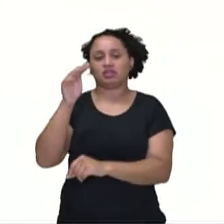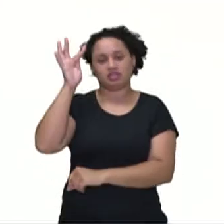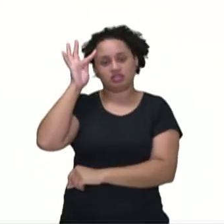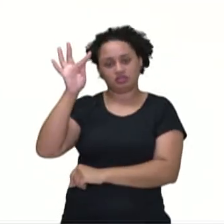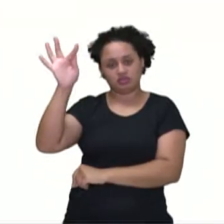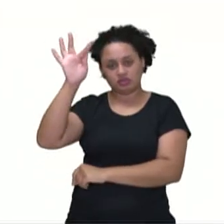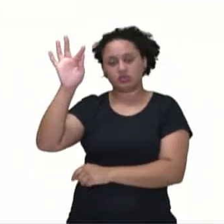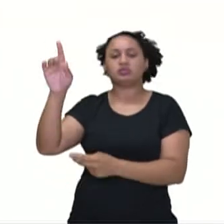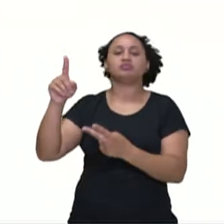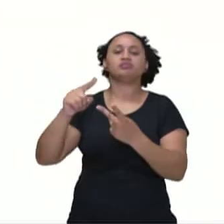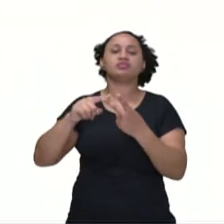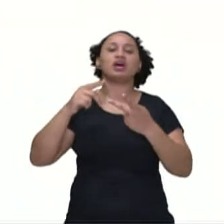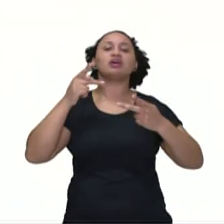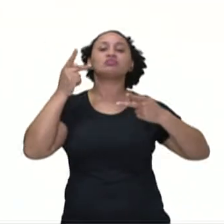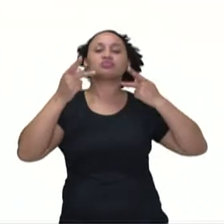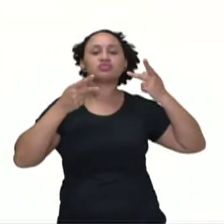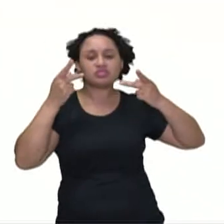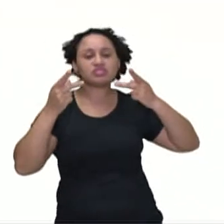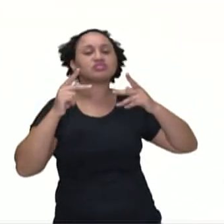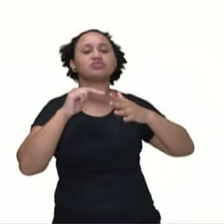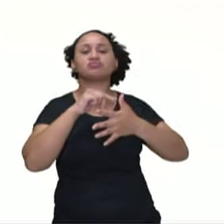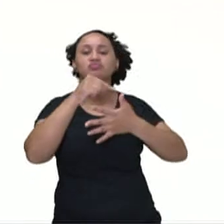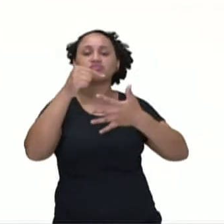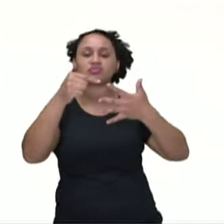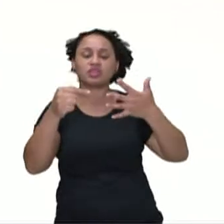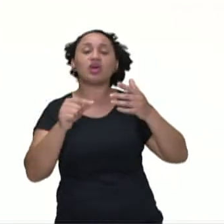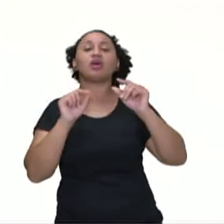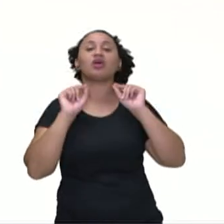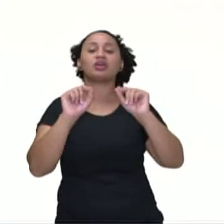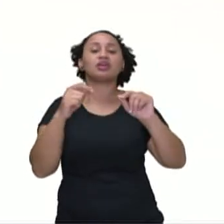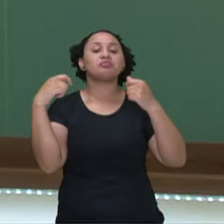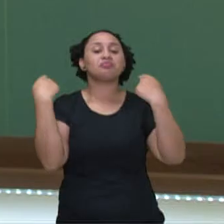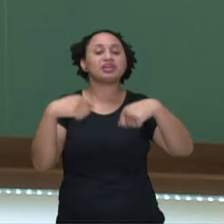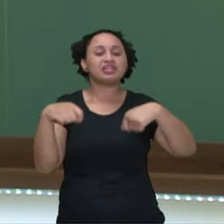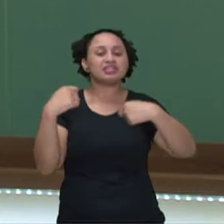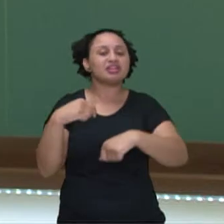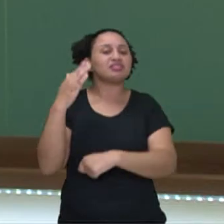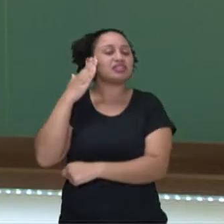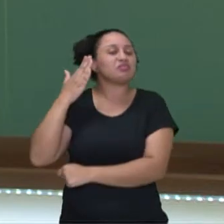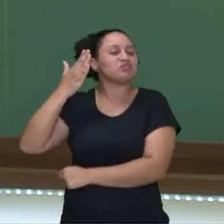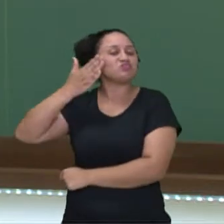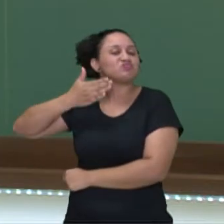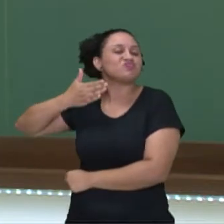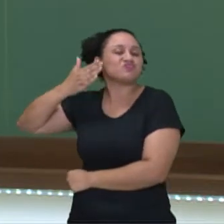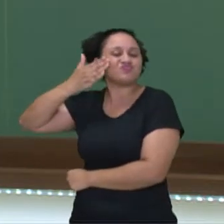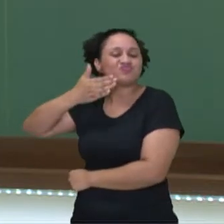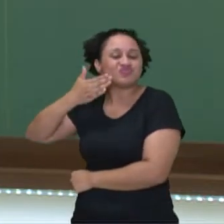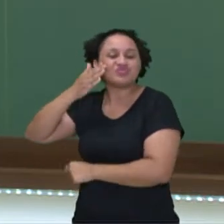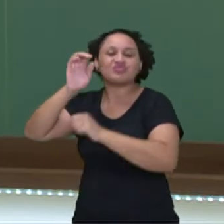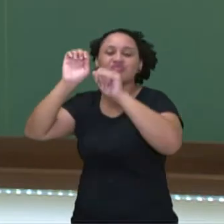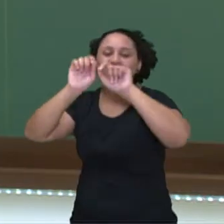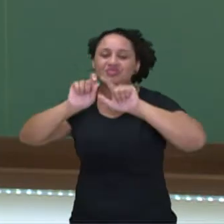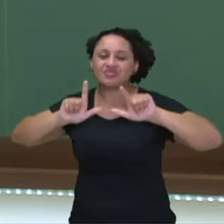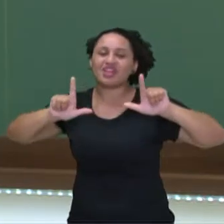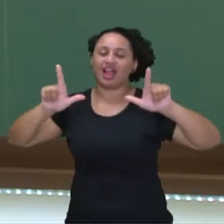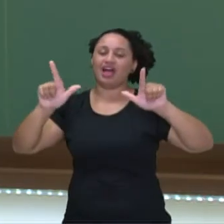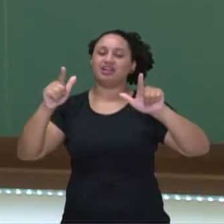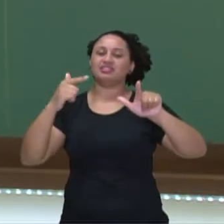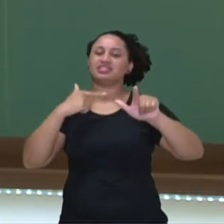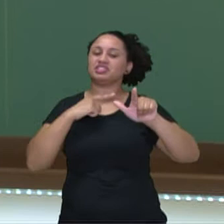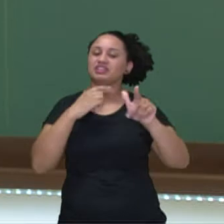filosofia, a política e tudo isso dependia de um discurso que sustentasse a